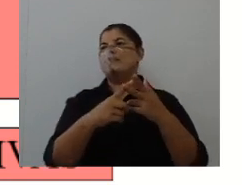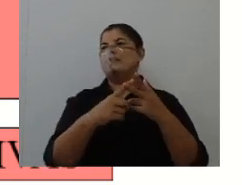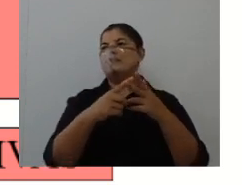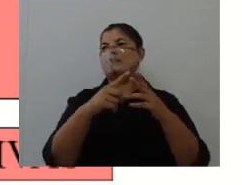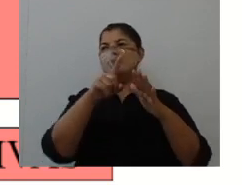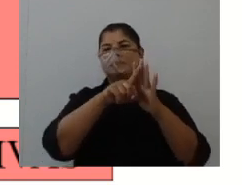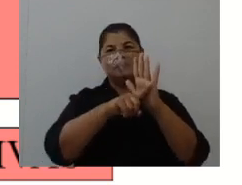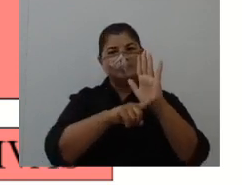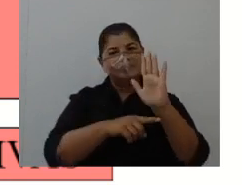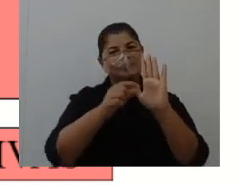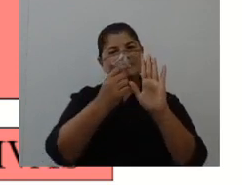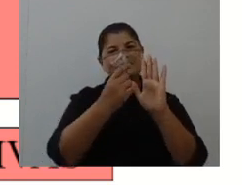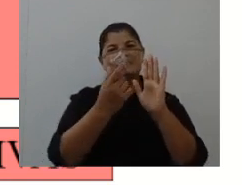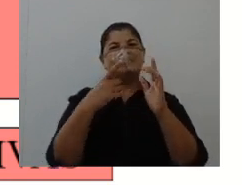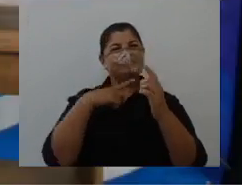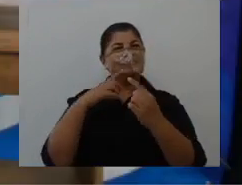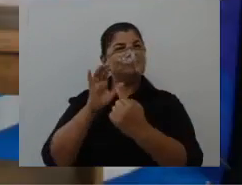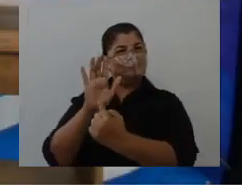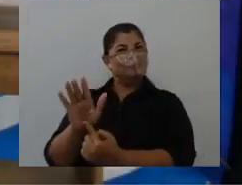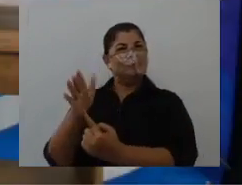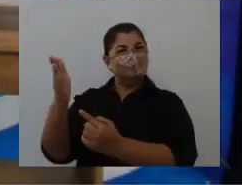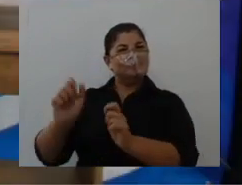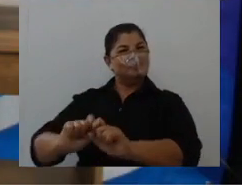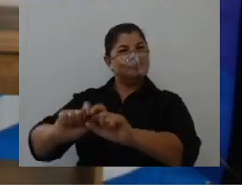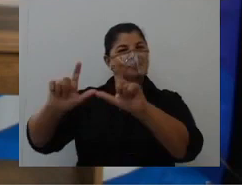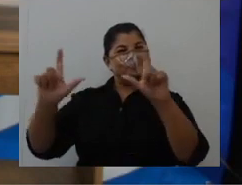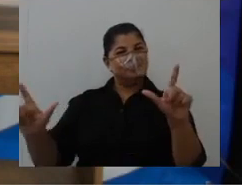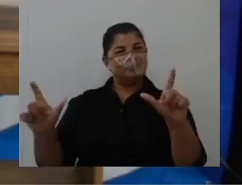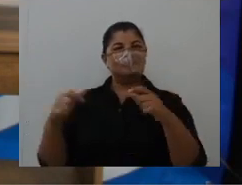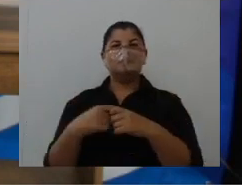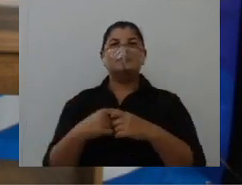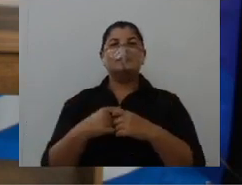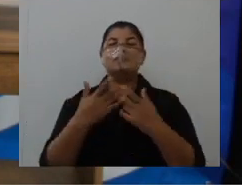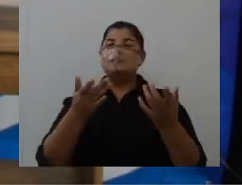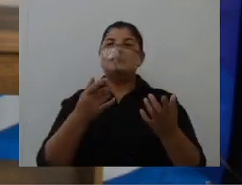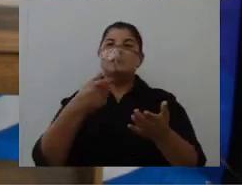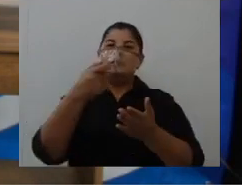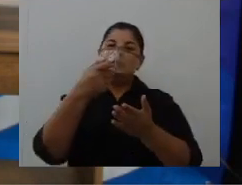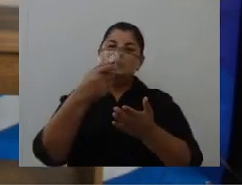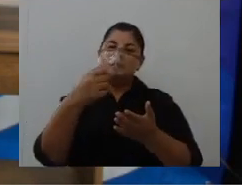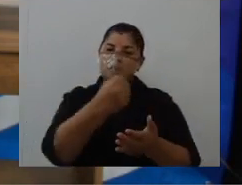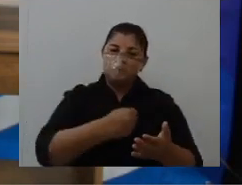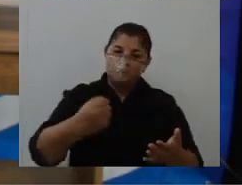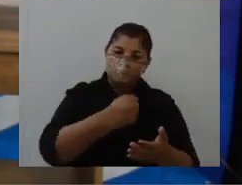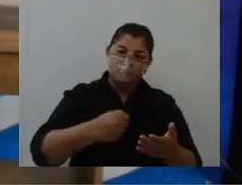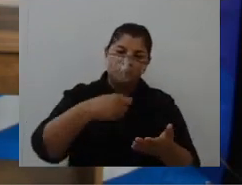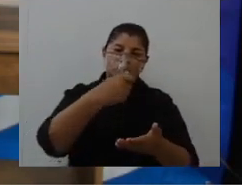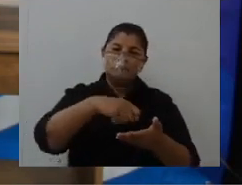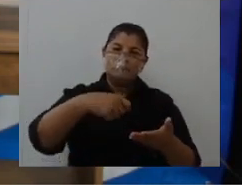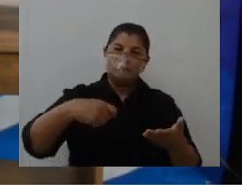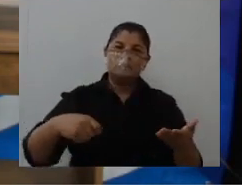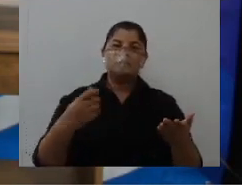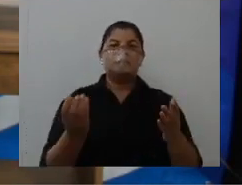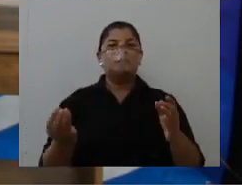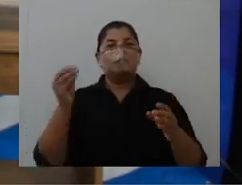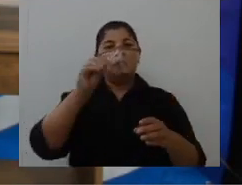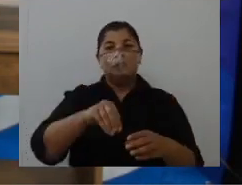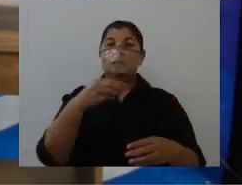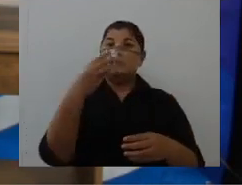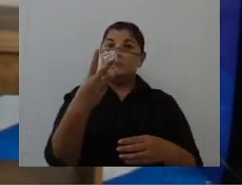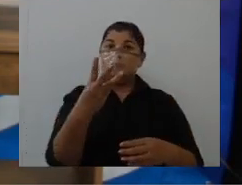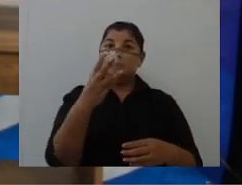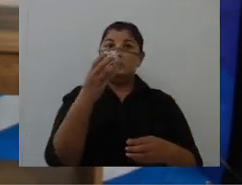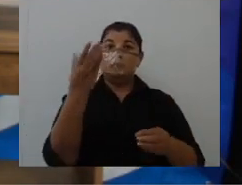faltando eu falar, é aquele que dá ordens, tá? Então, por exemplo, a receita culinária. Quando você pega a receita culinária e diz assim, acrescente 3